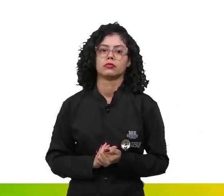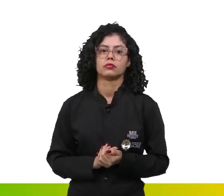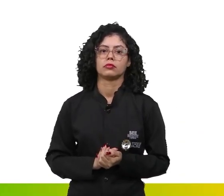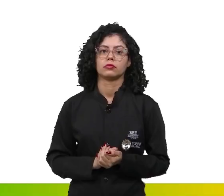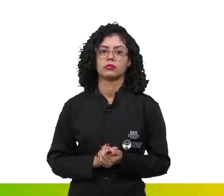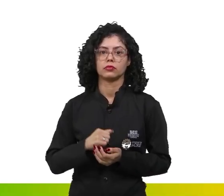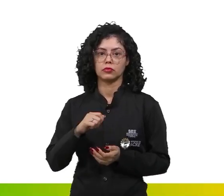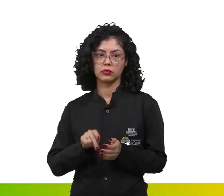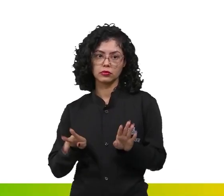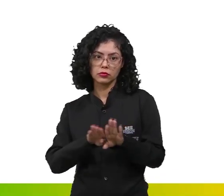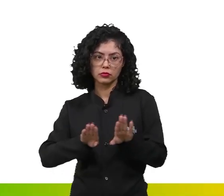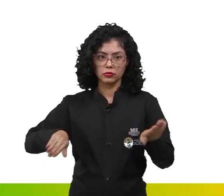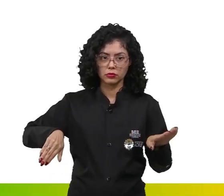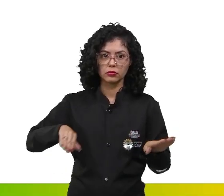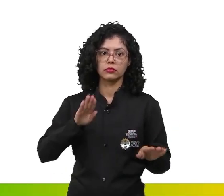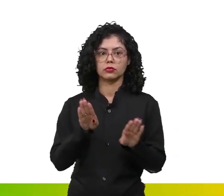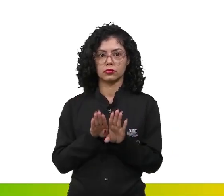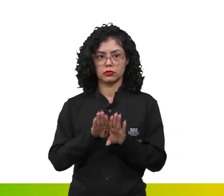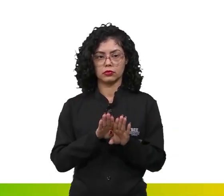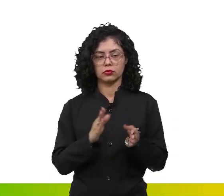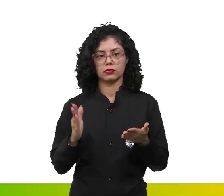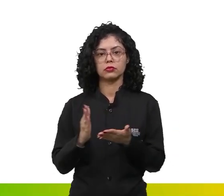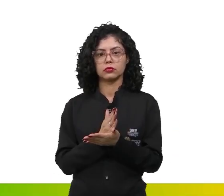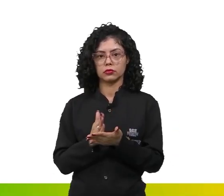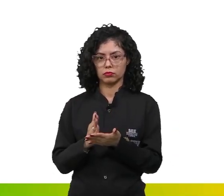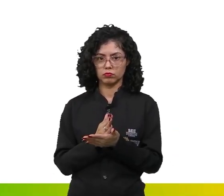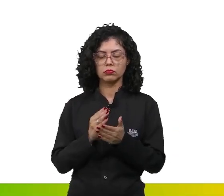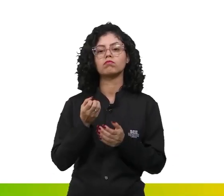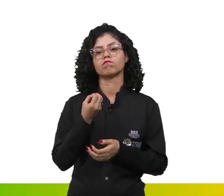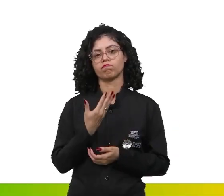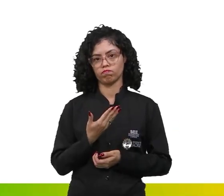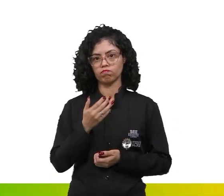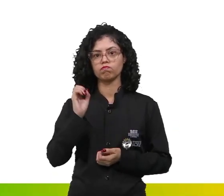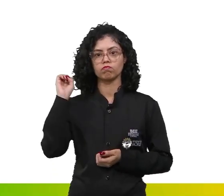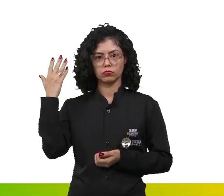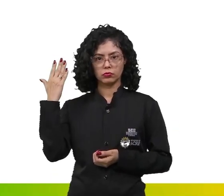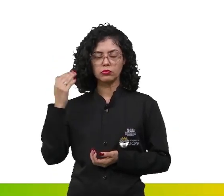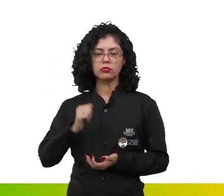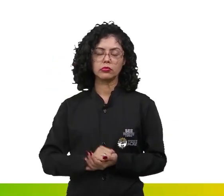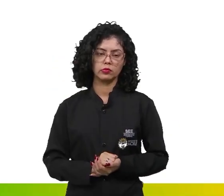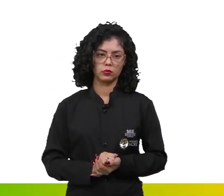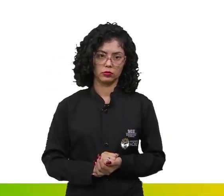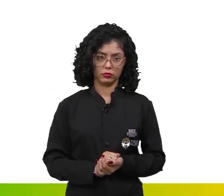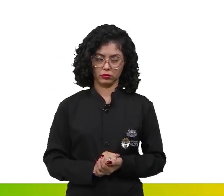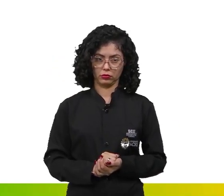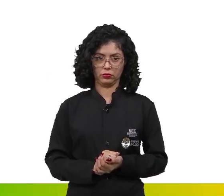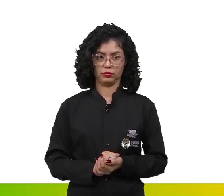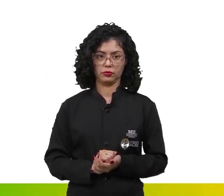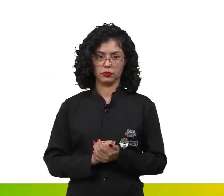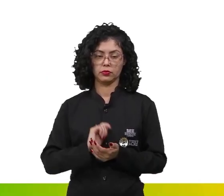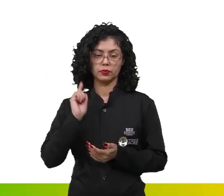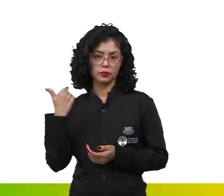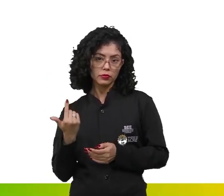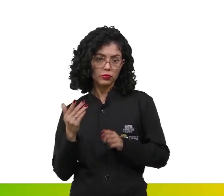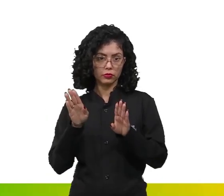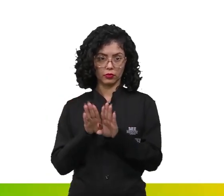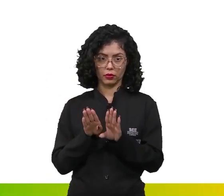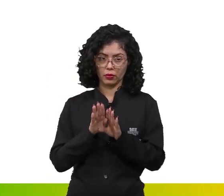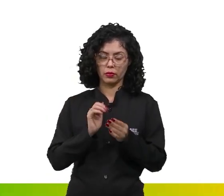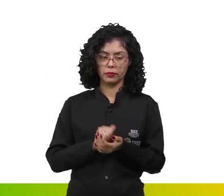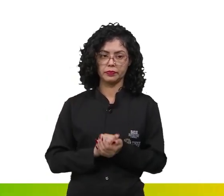nos parques e nas praias também eram bastante comuns. Outra